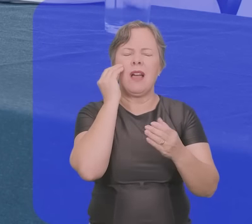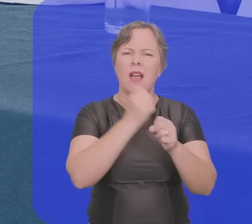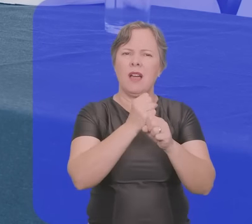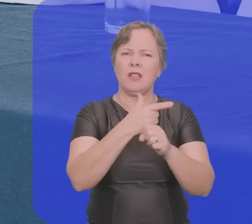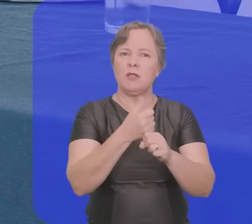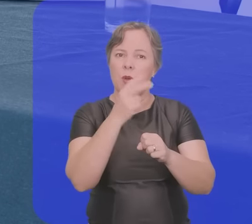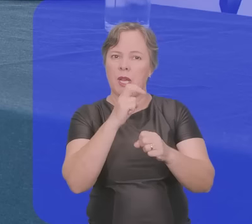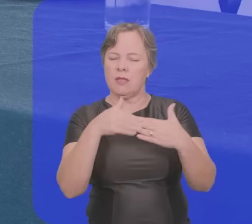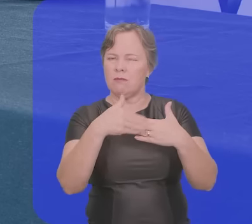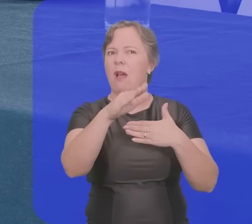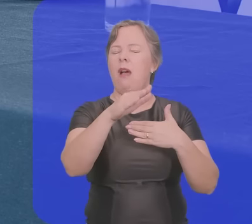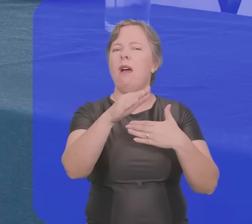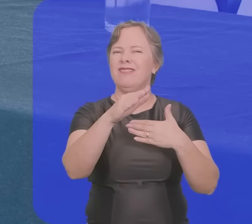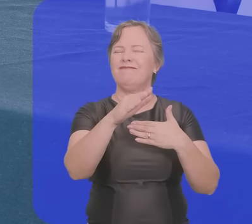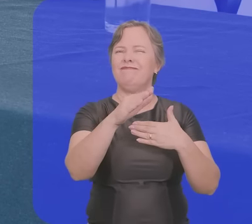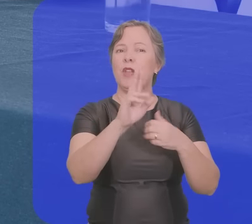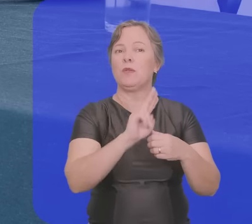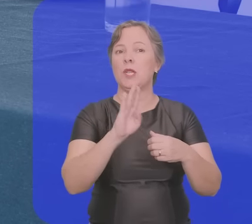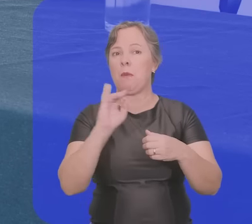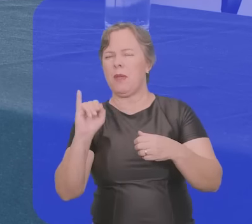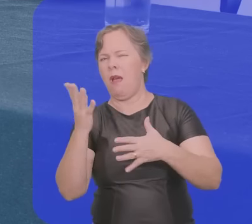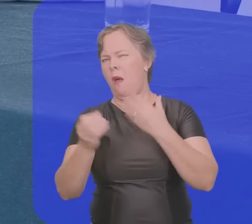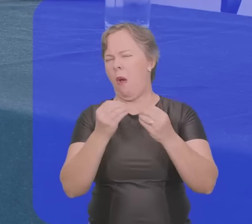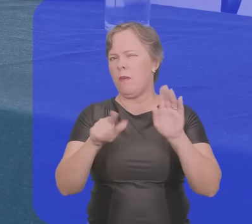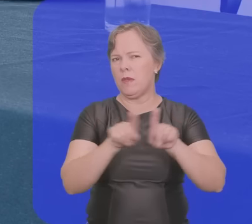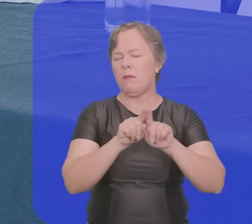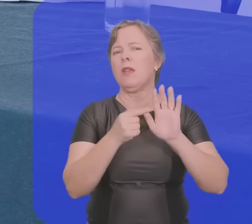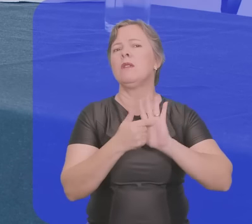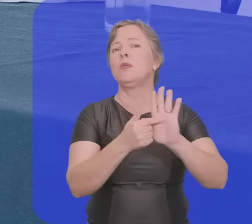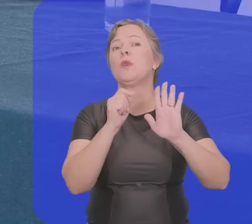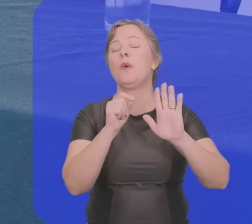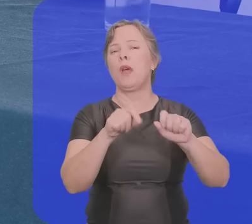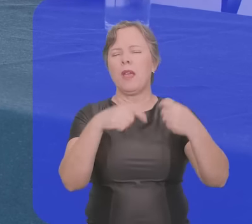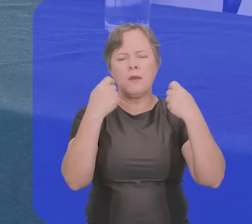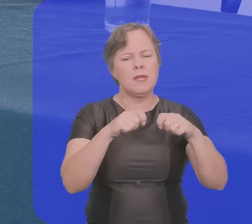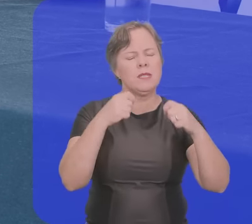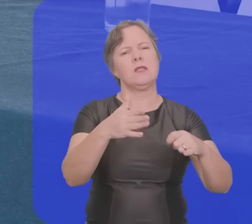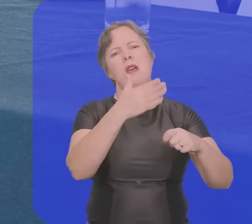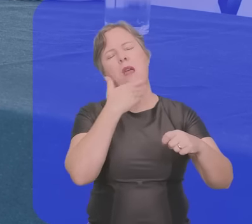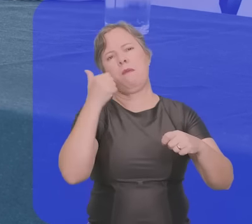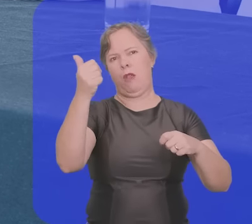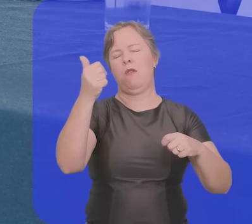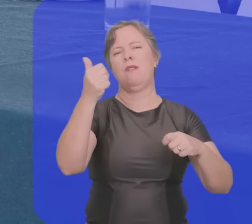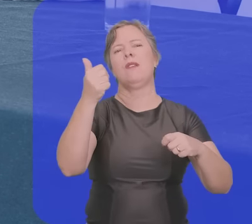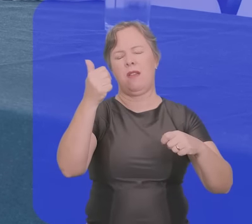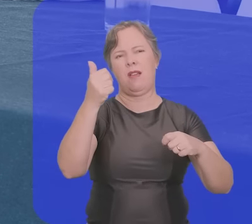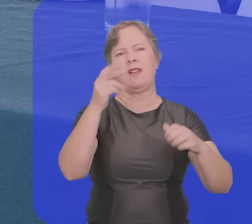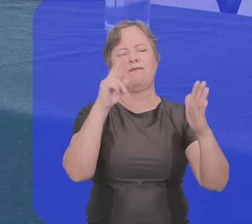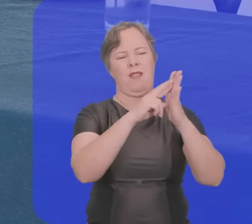costuma pensar exatamente que ninguém faria a atribuição de um produto com outro,